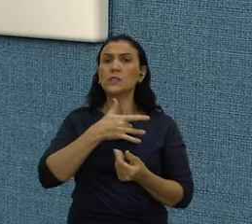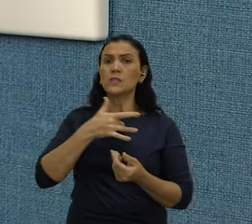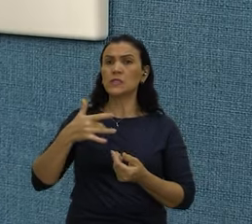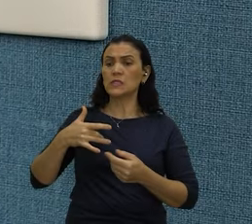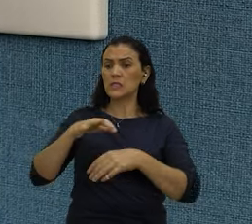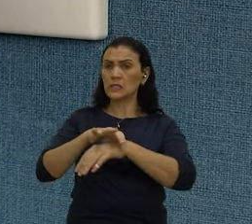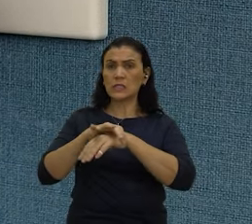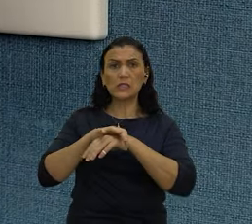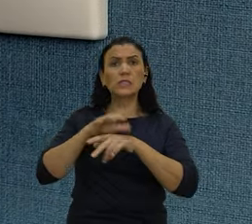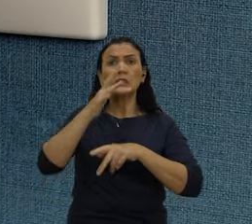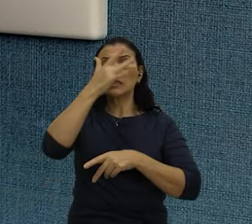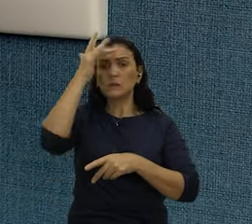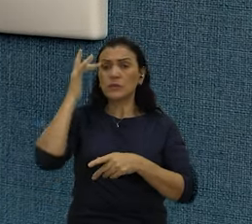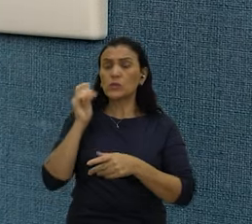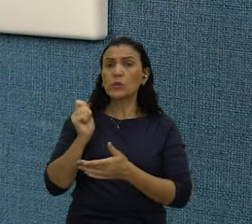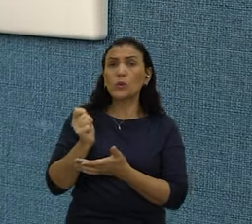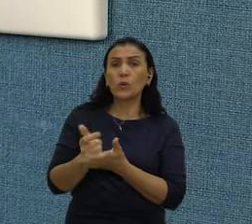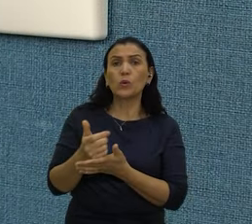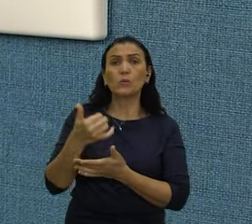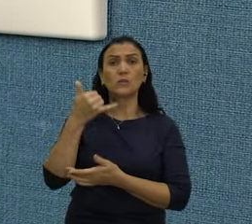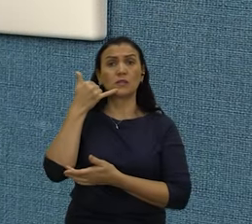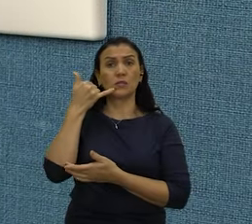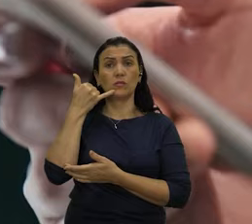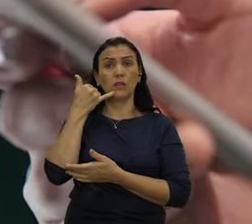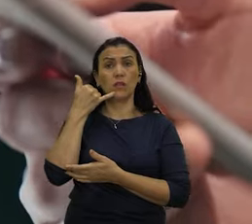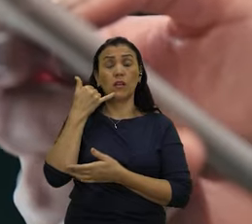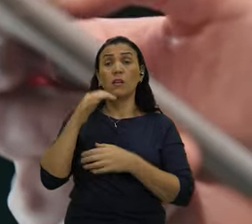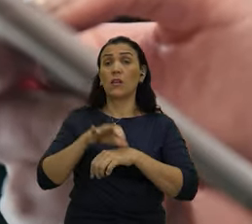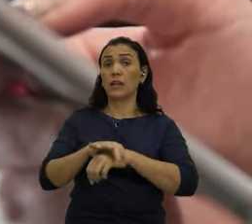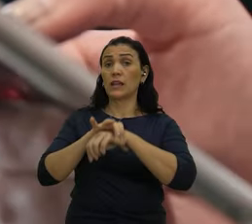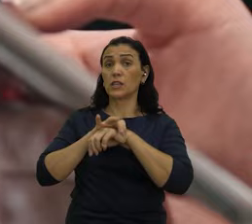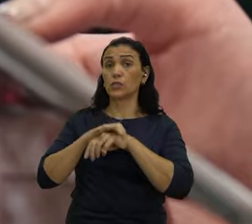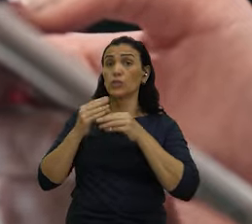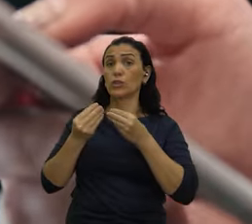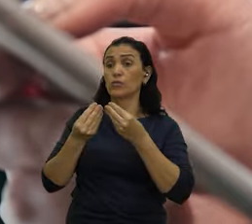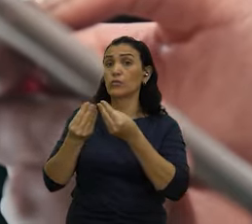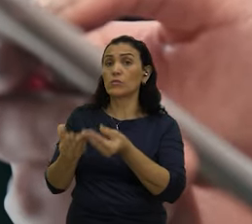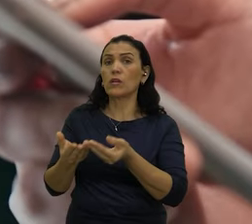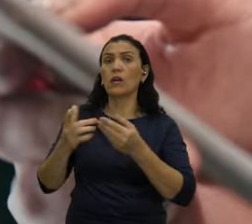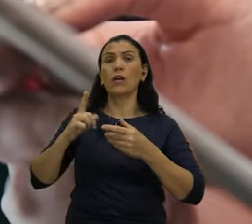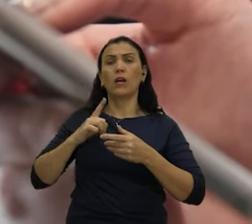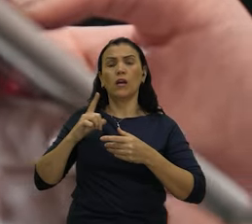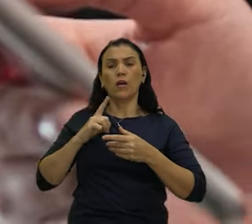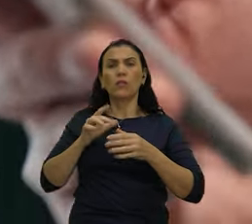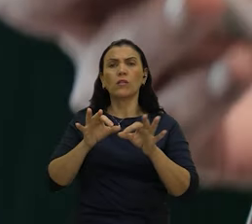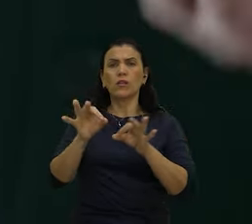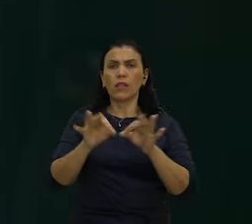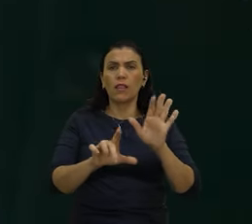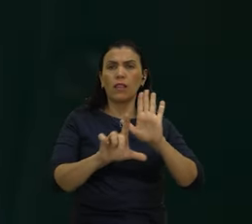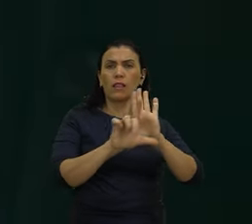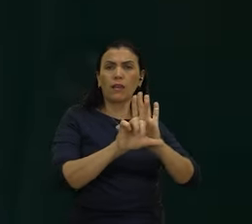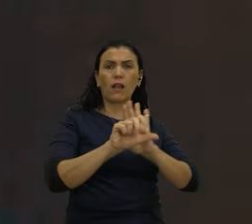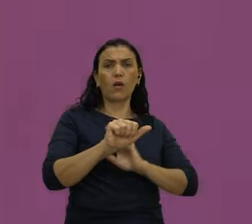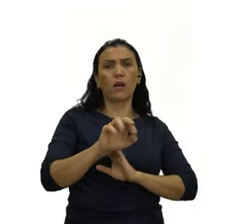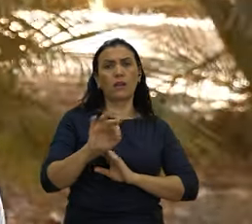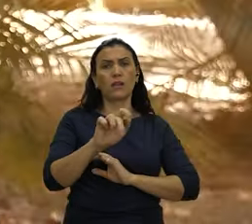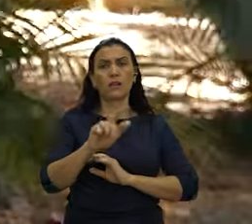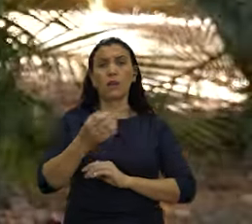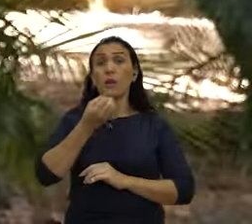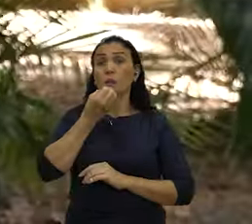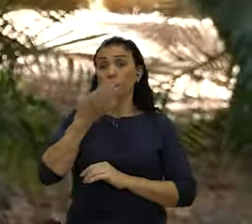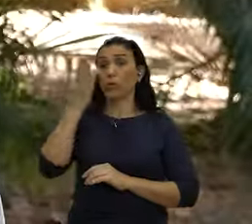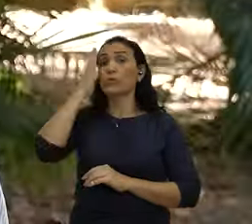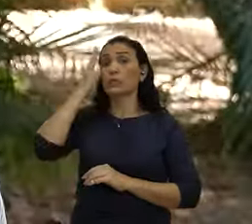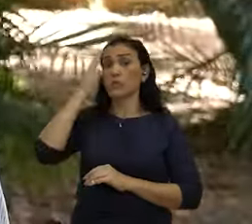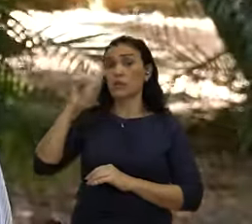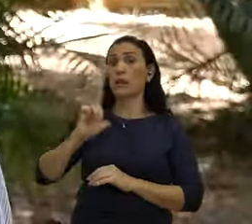e à segurança pública quando deferiram os pleitos liminares, garantindo assim o exercício das atribuições legais da Anatel. É muito bom